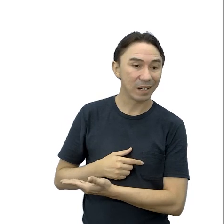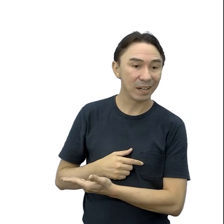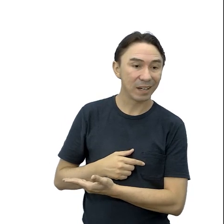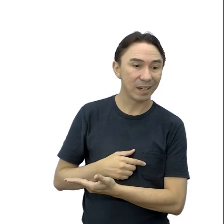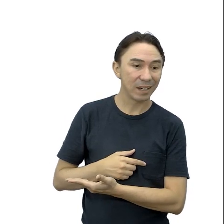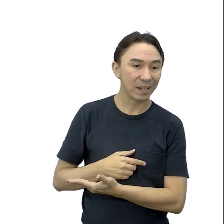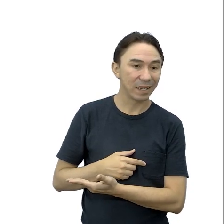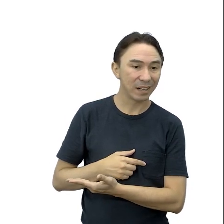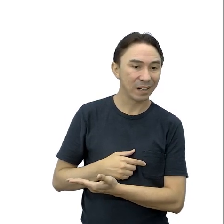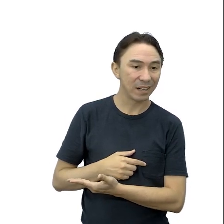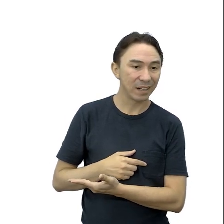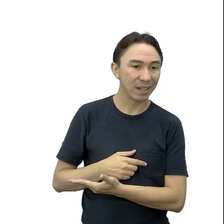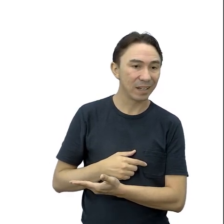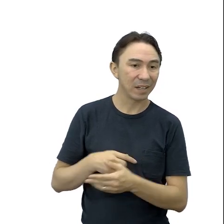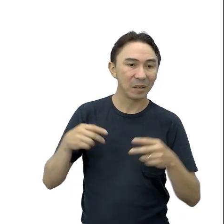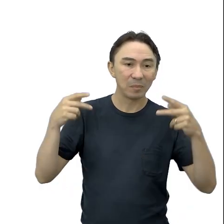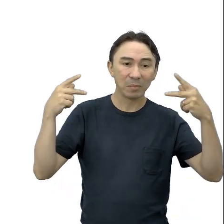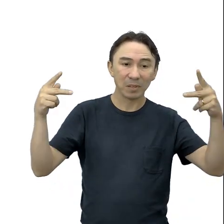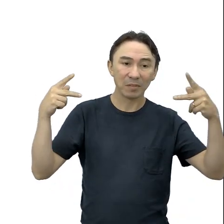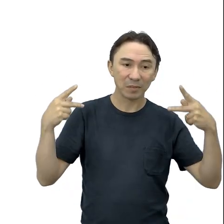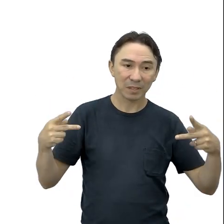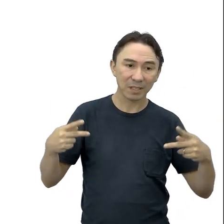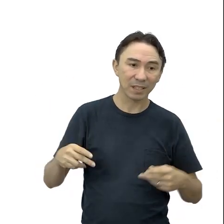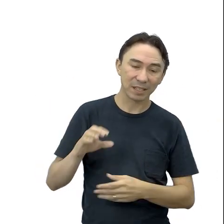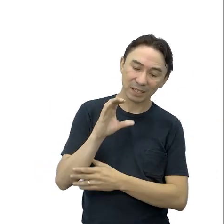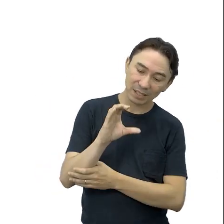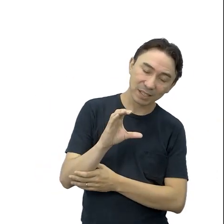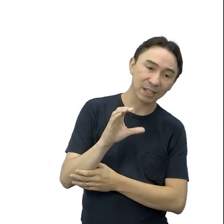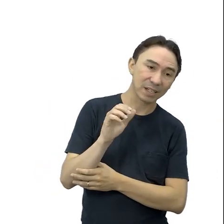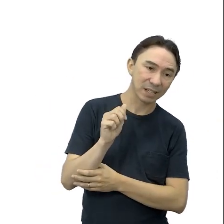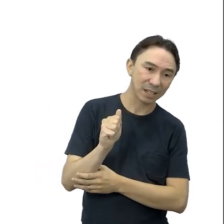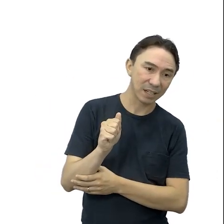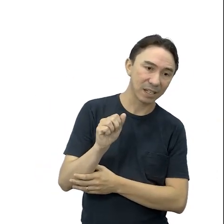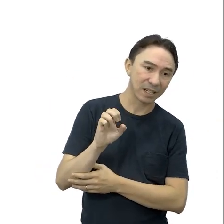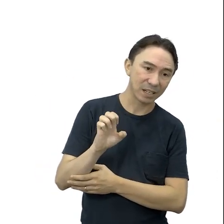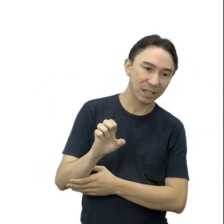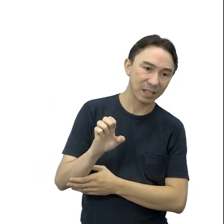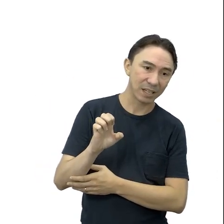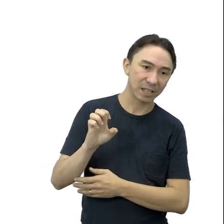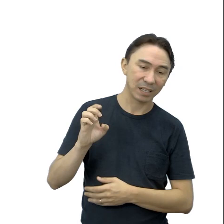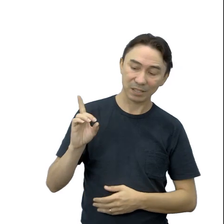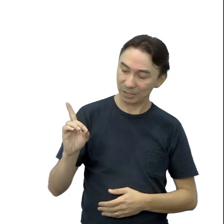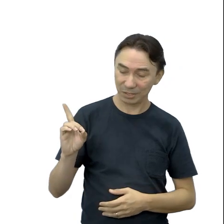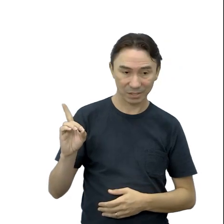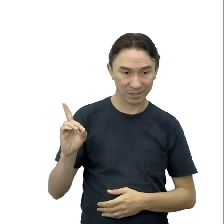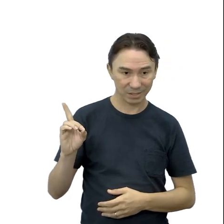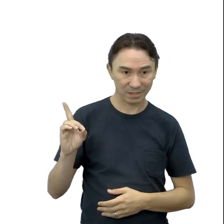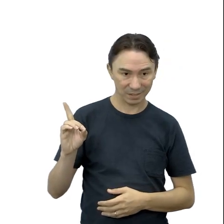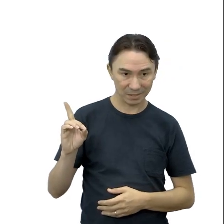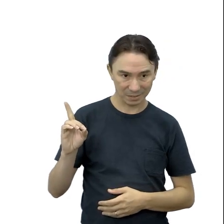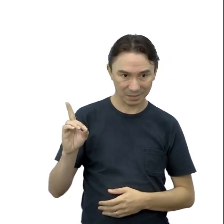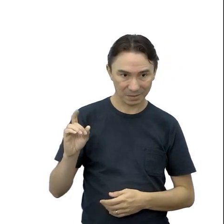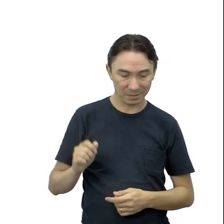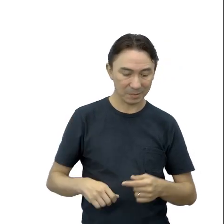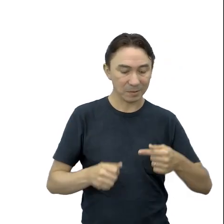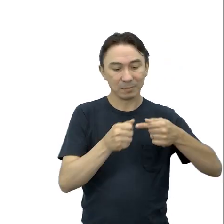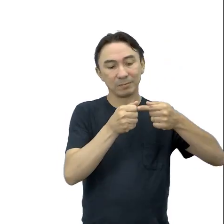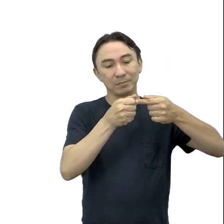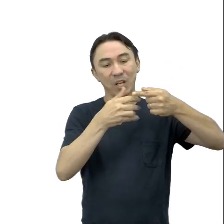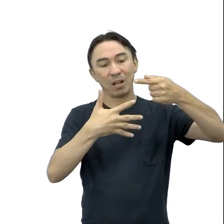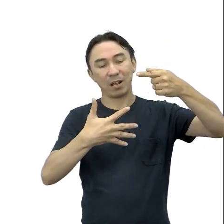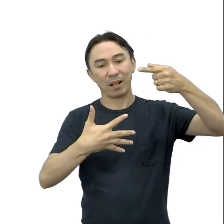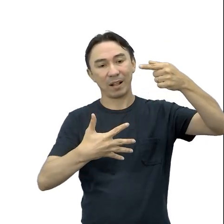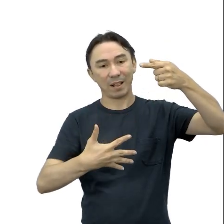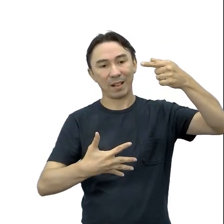Não é onde eu coloquei aqui, não, foco aprendizagem, é na CAED, tá bom? Eu entro na plataforma CAED, nesse menu, tá? E aí logo